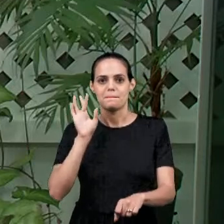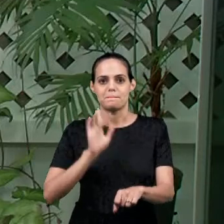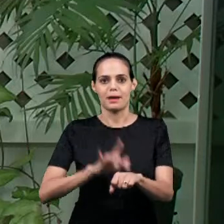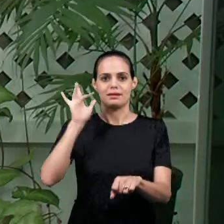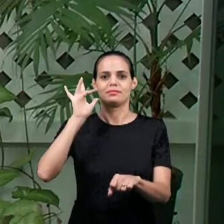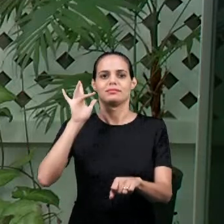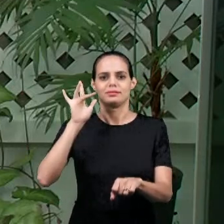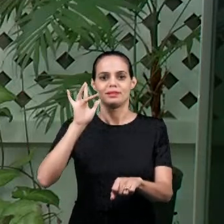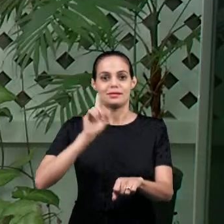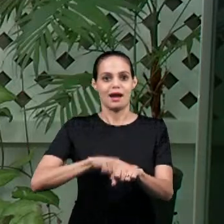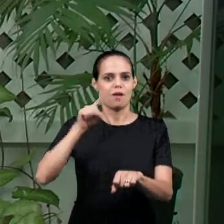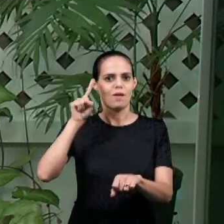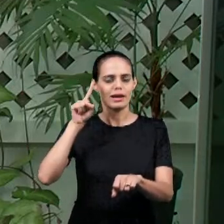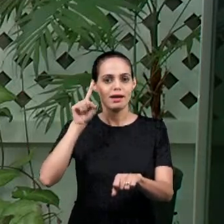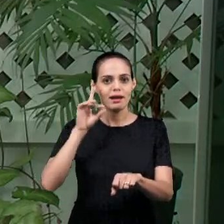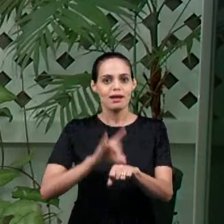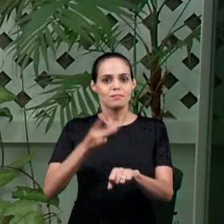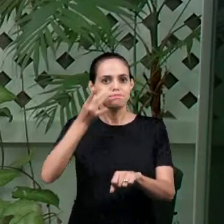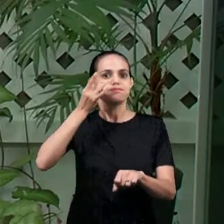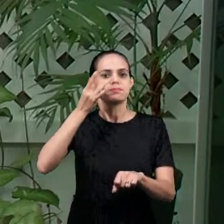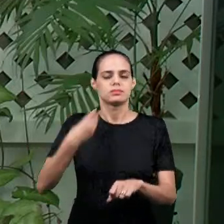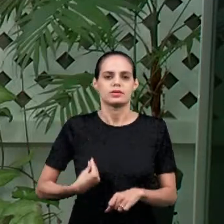outros de forma